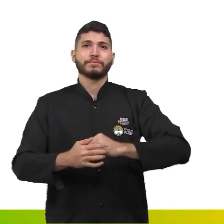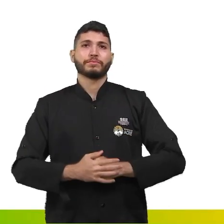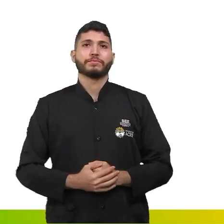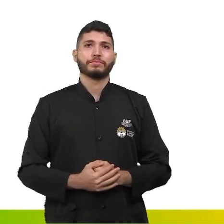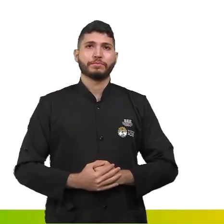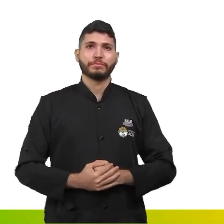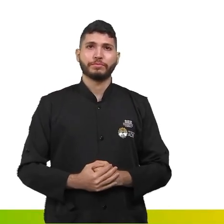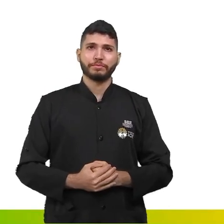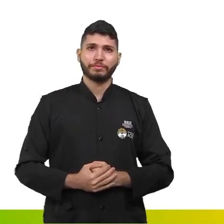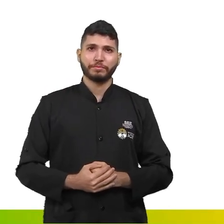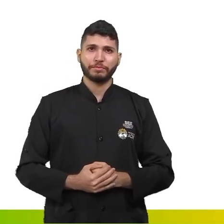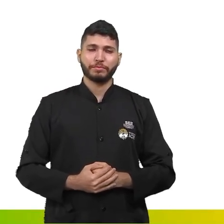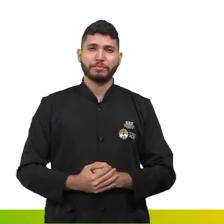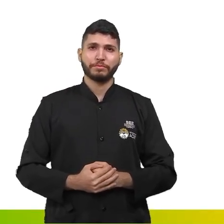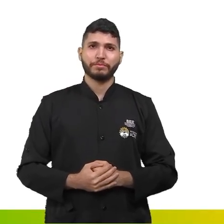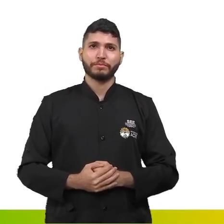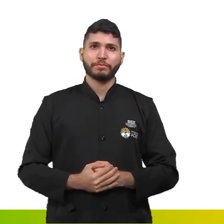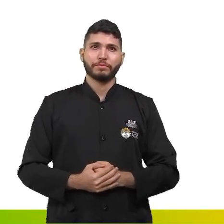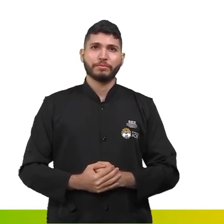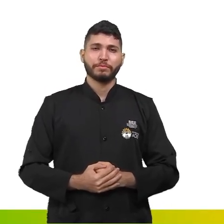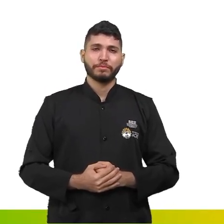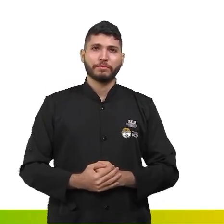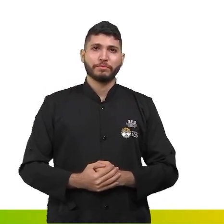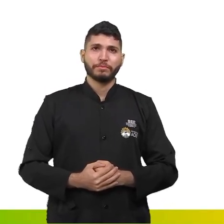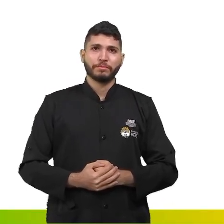certo? Vamos lá, eu sei que